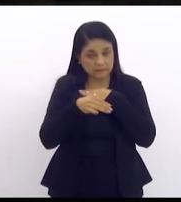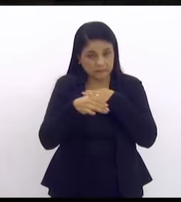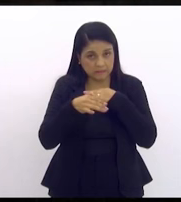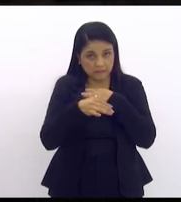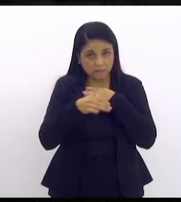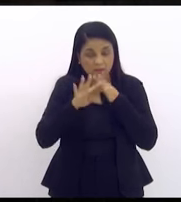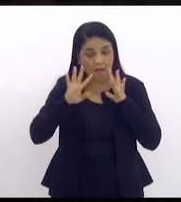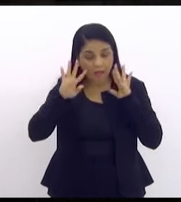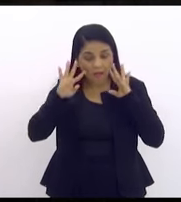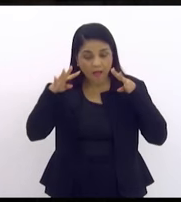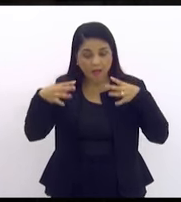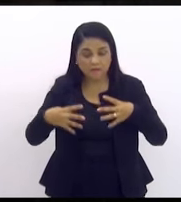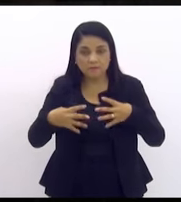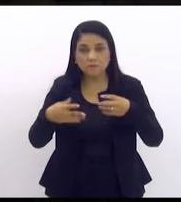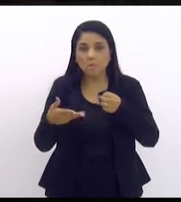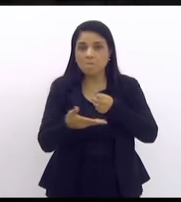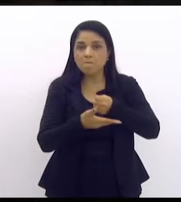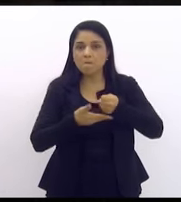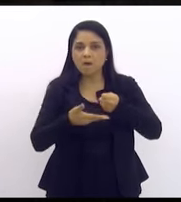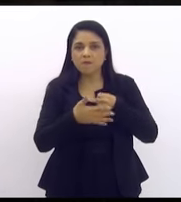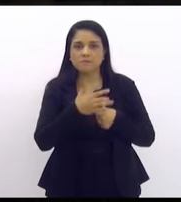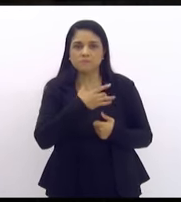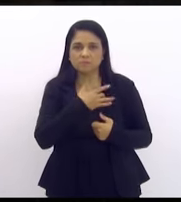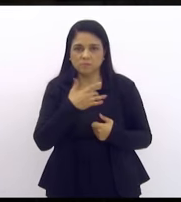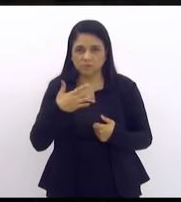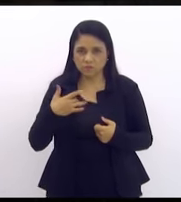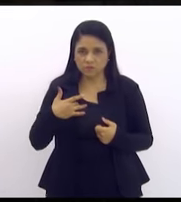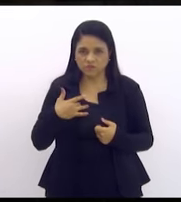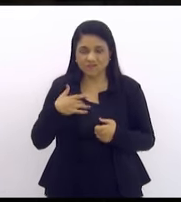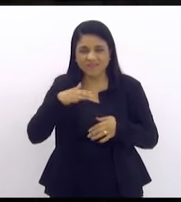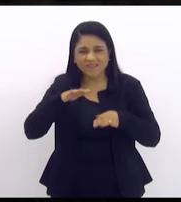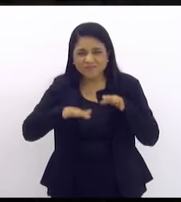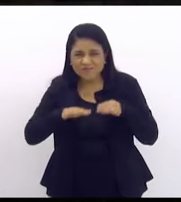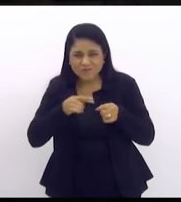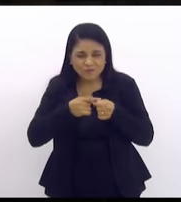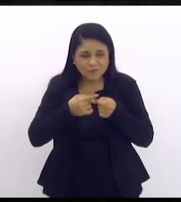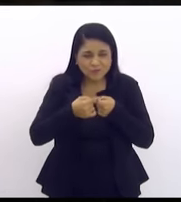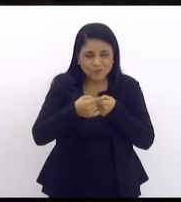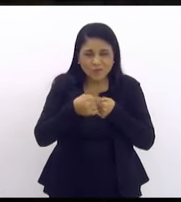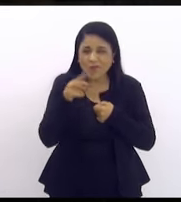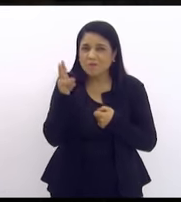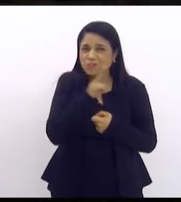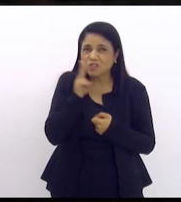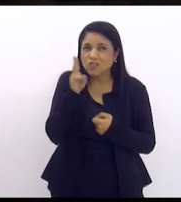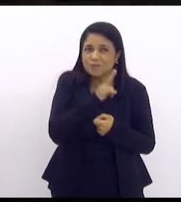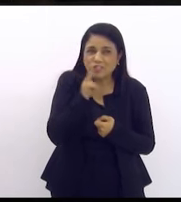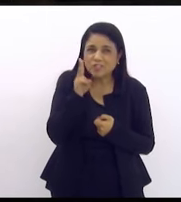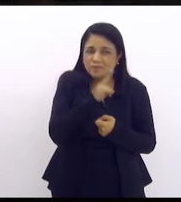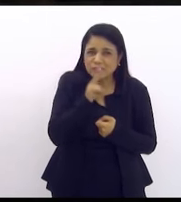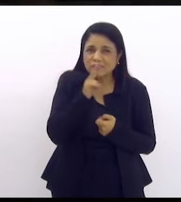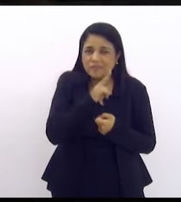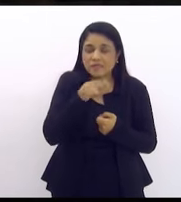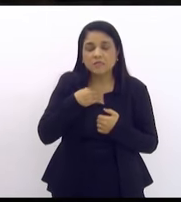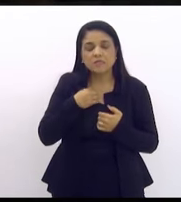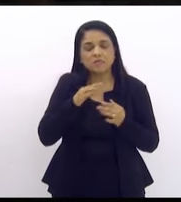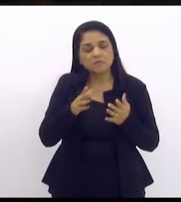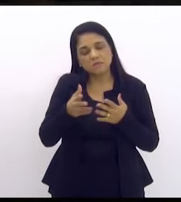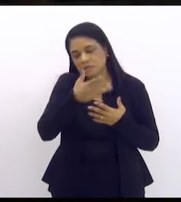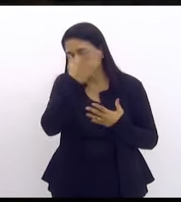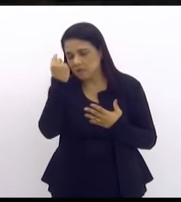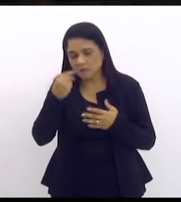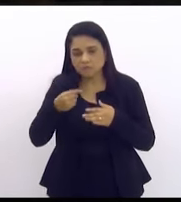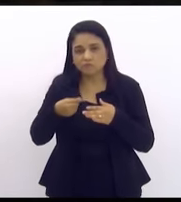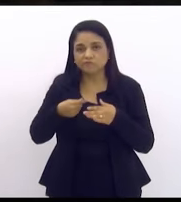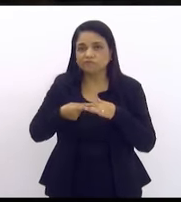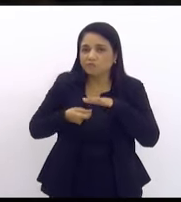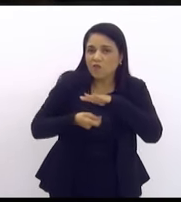atenção básica. Muitas das vezes, o município fica trabalhando a questão de emergência e esquece investir na atenção básica. E